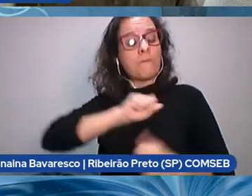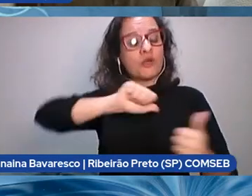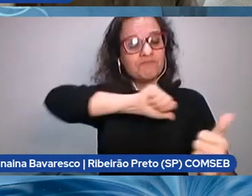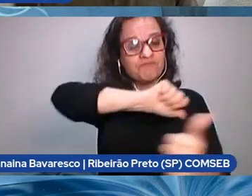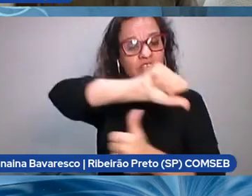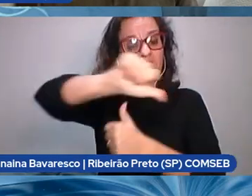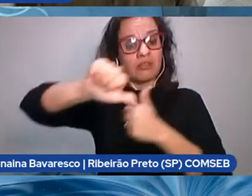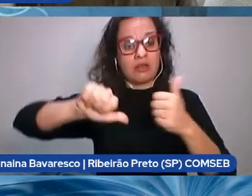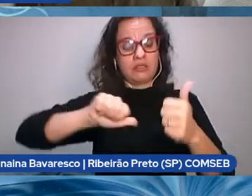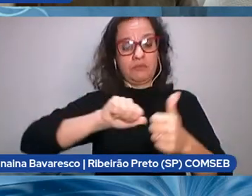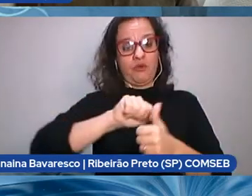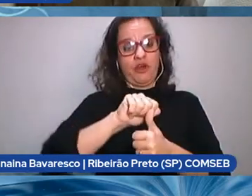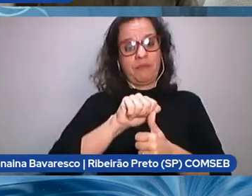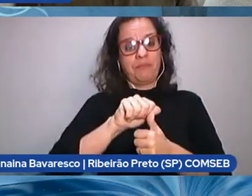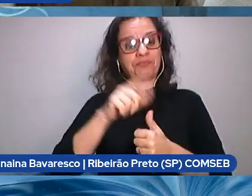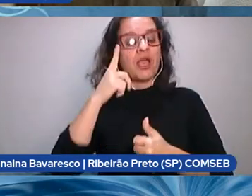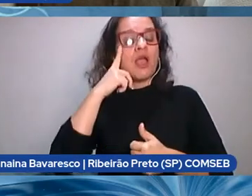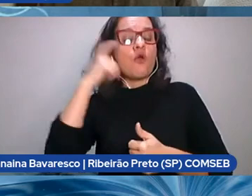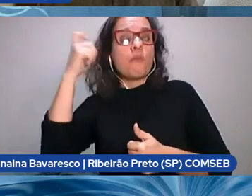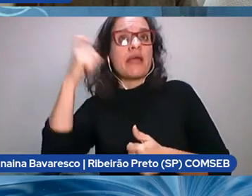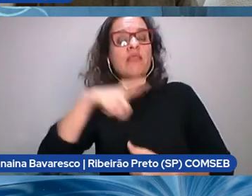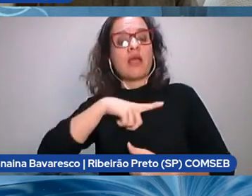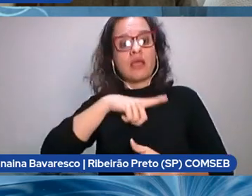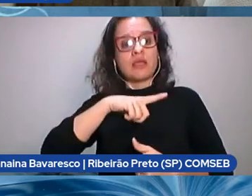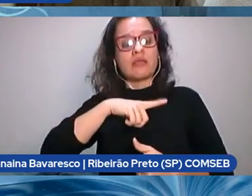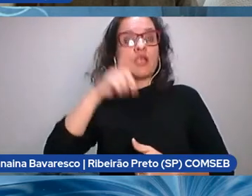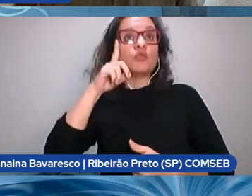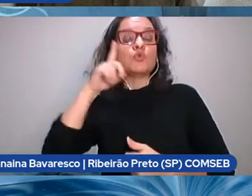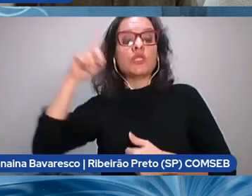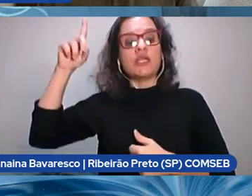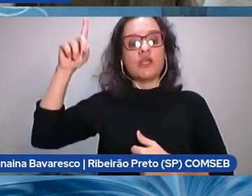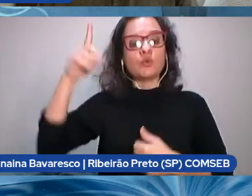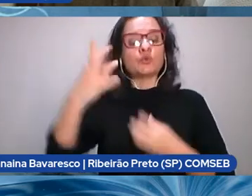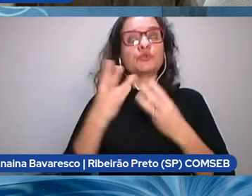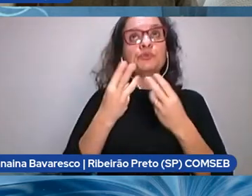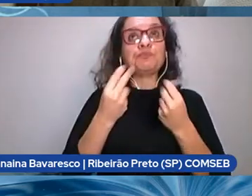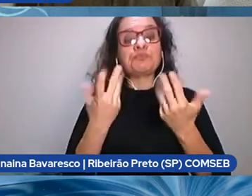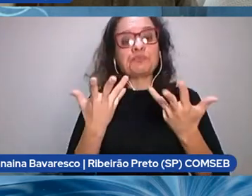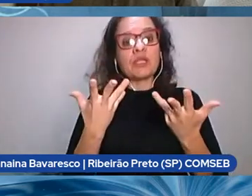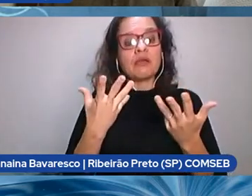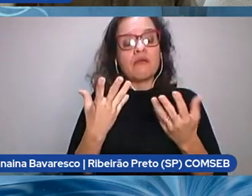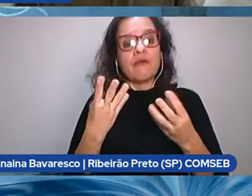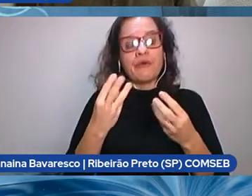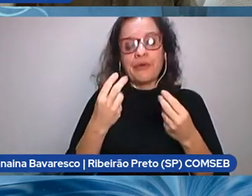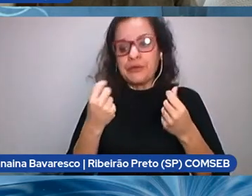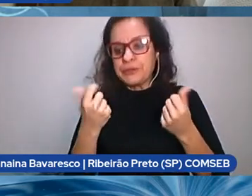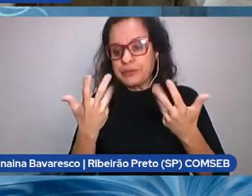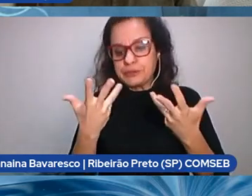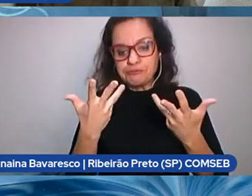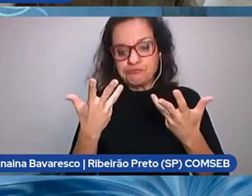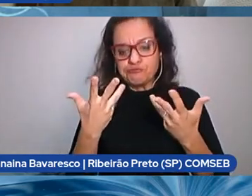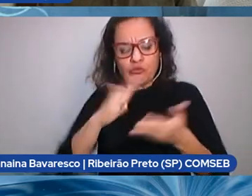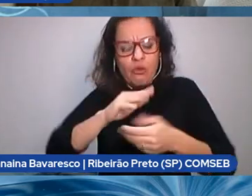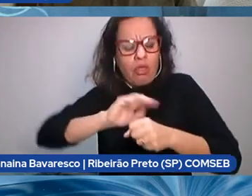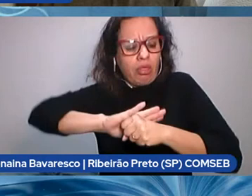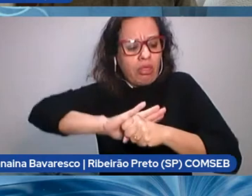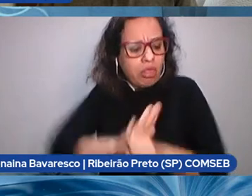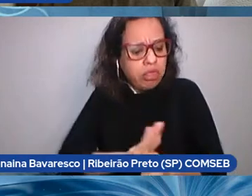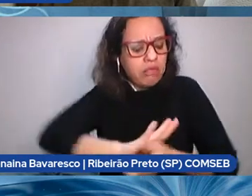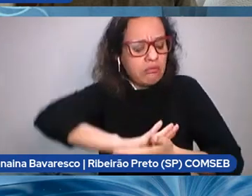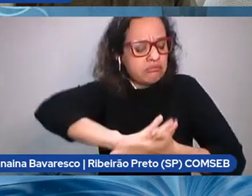veja bem, é uma ideia que a gente tem do Deus que ele está nos oprimindo,